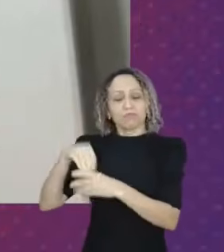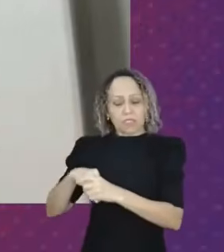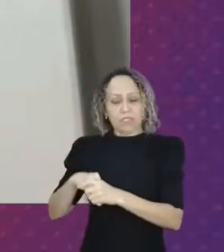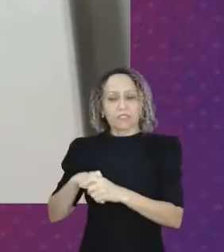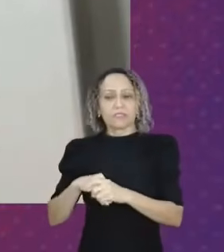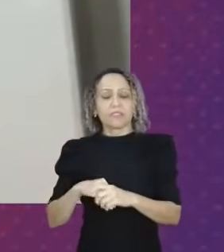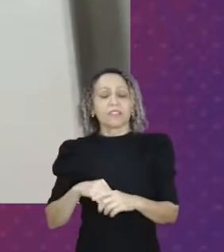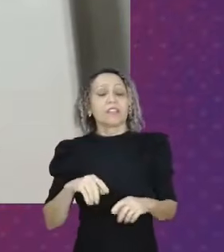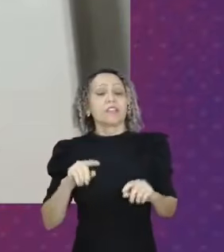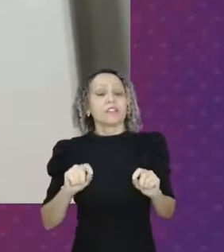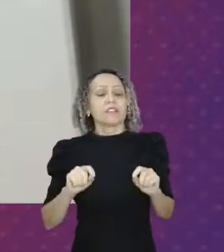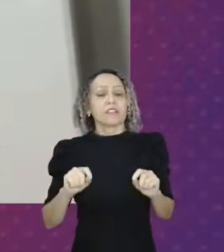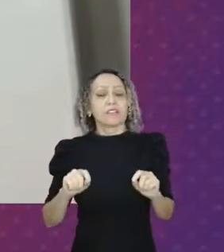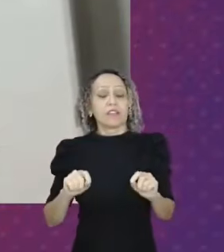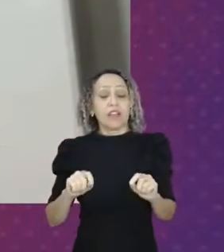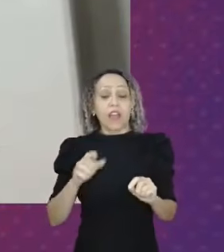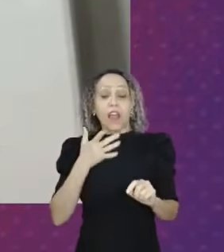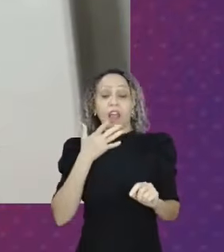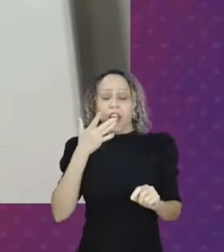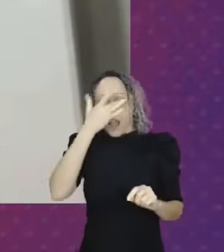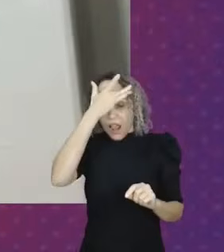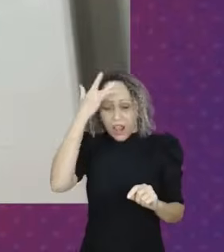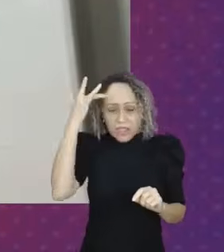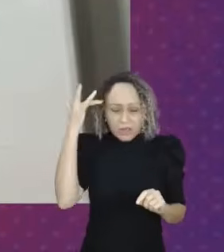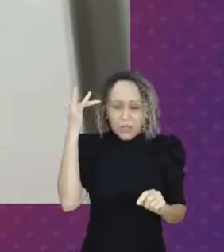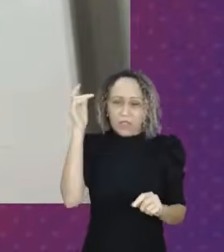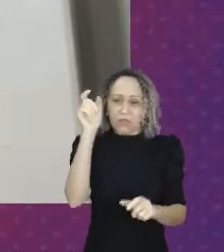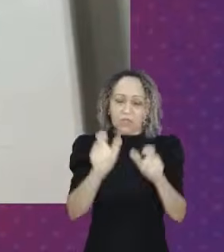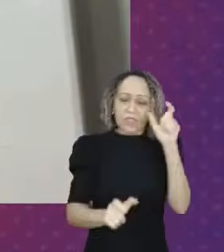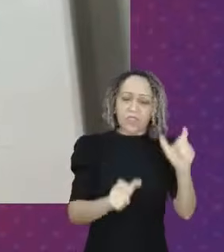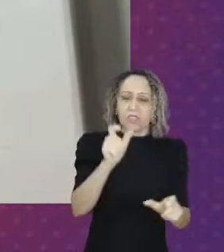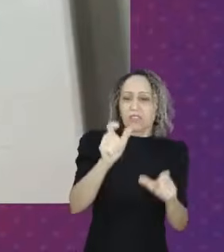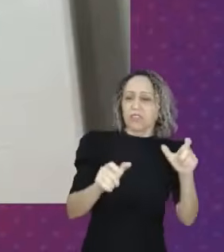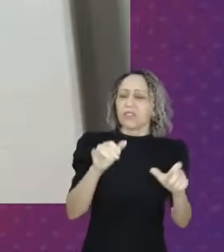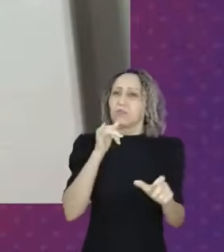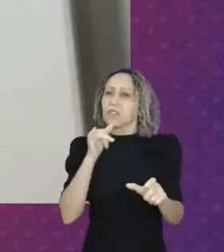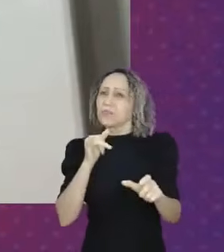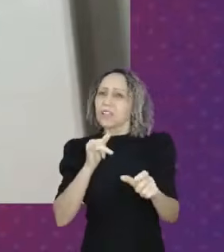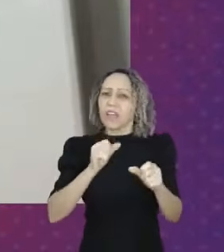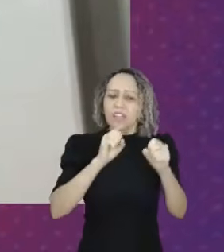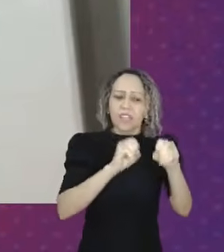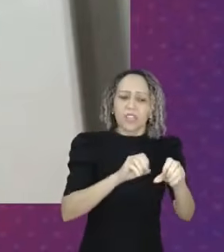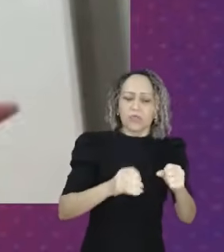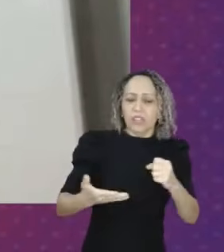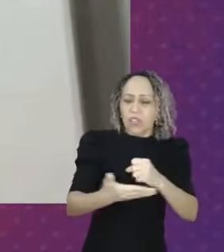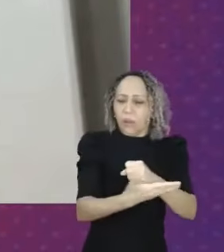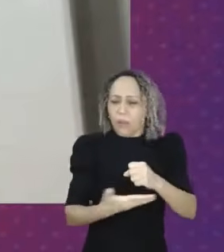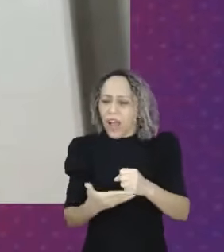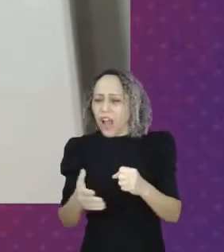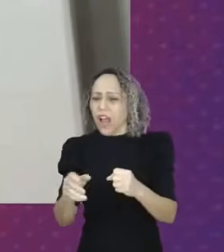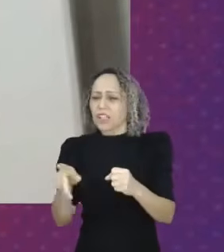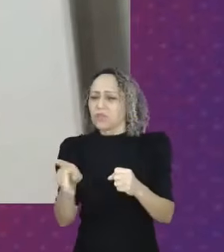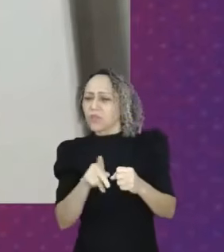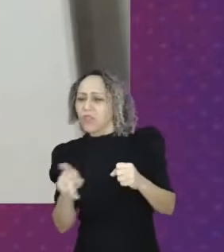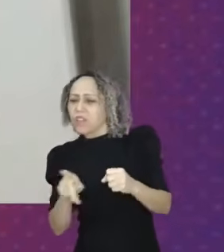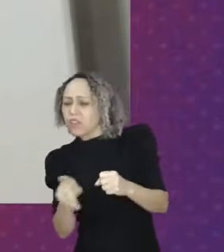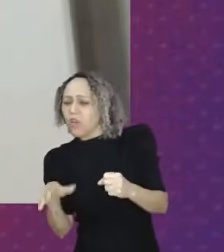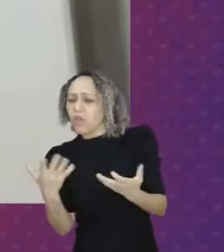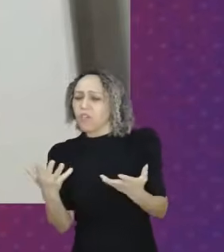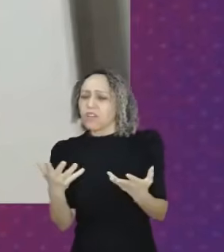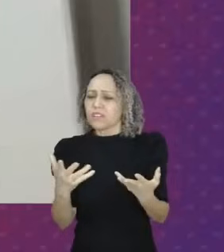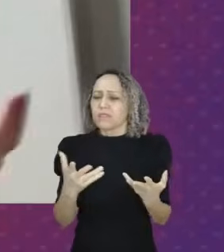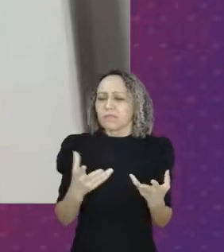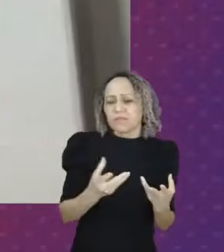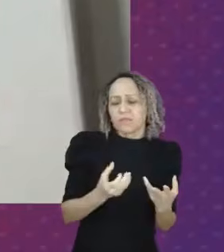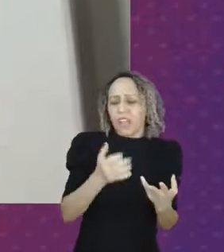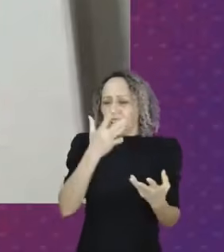nós utilizamos. As pessoas que estão da rede de educação básica, os professores, as pessoas